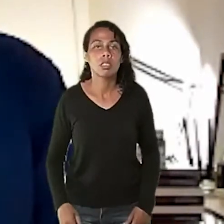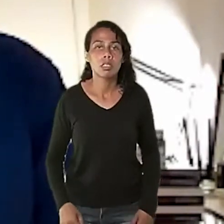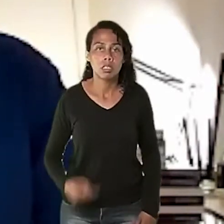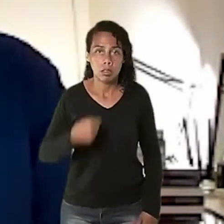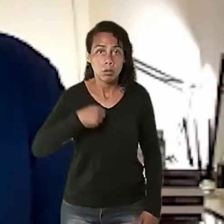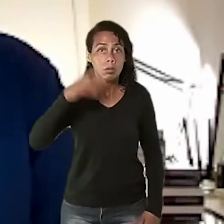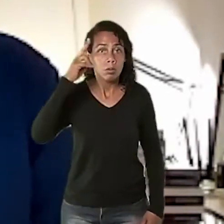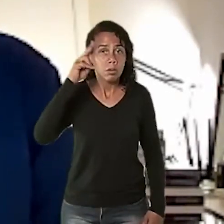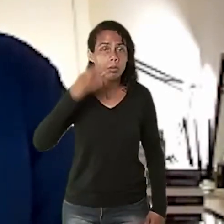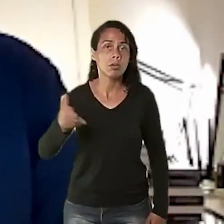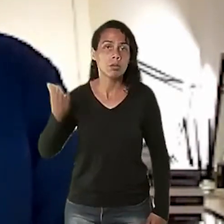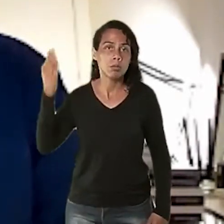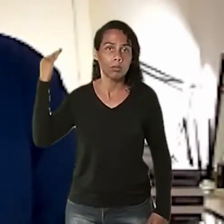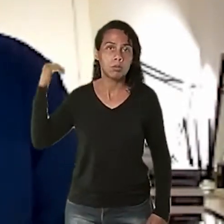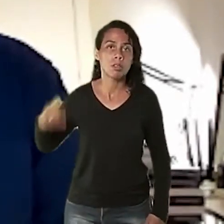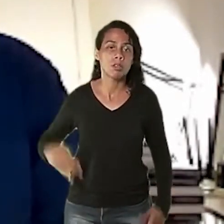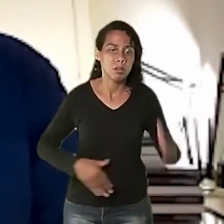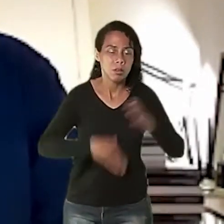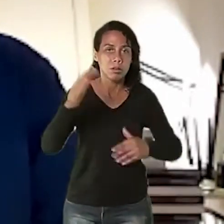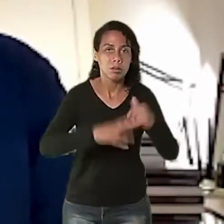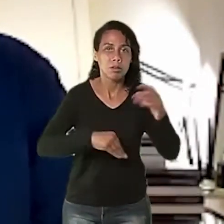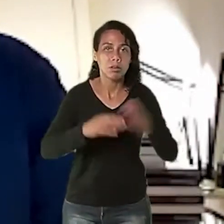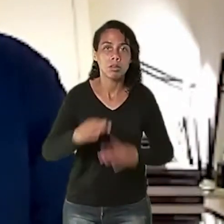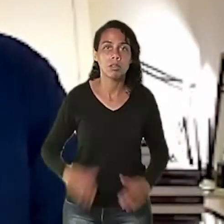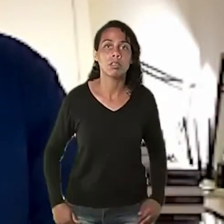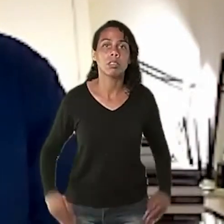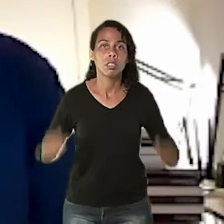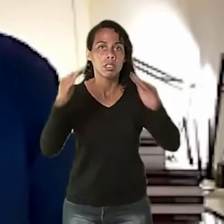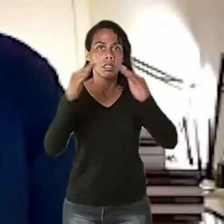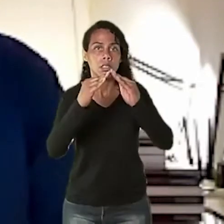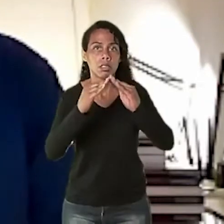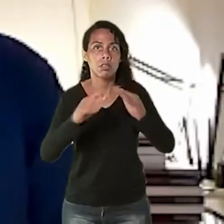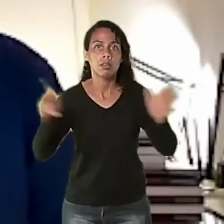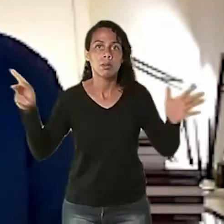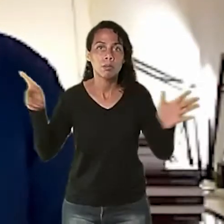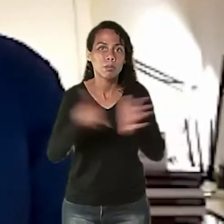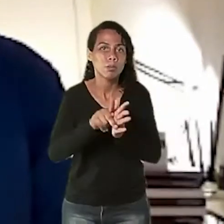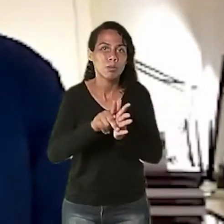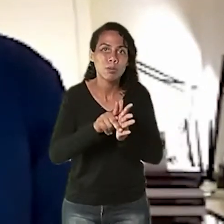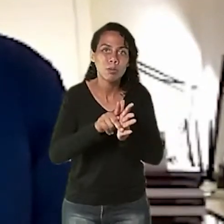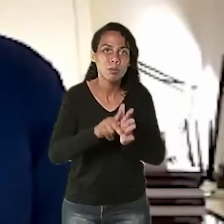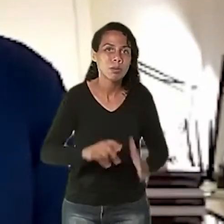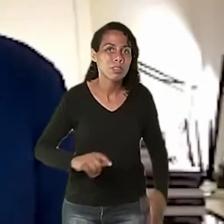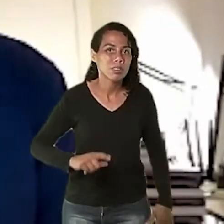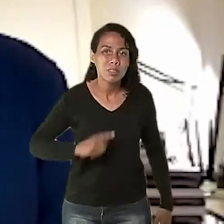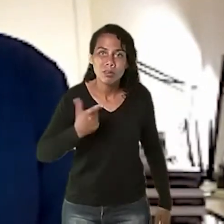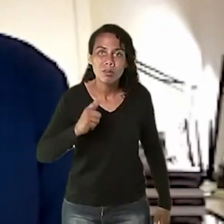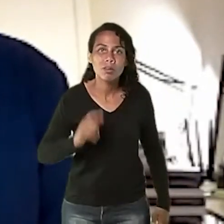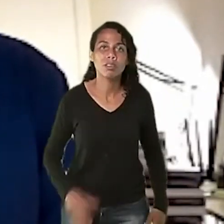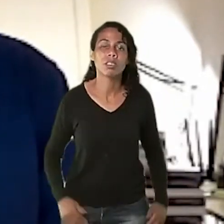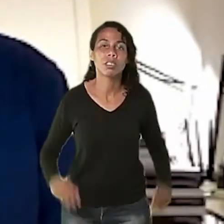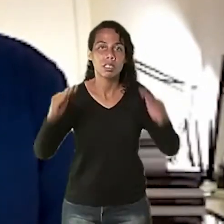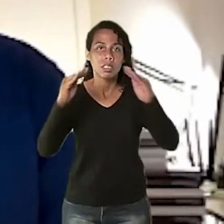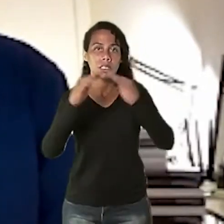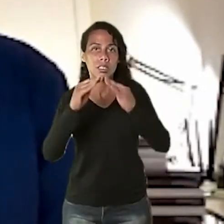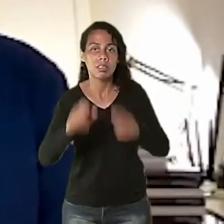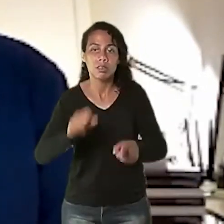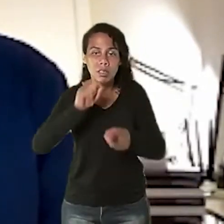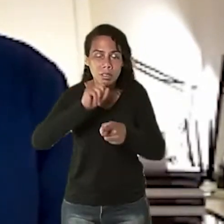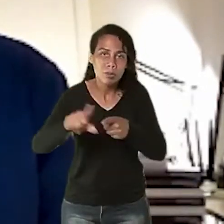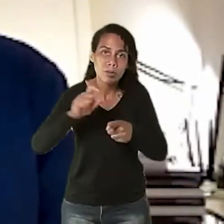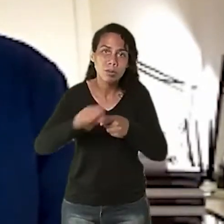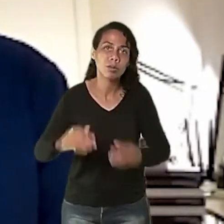Né? De repente, alguns desses escritores, se eles vendessem muitos livros, se a vida editorial deles fosse encaminhada de